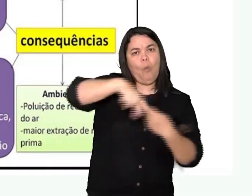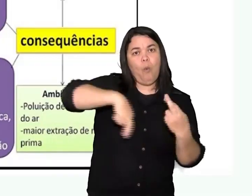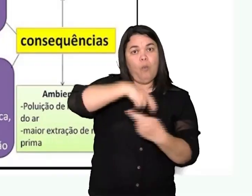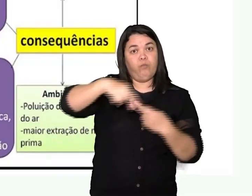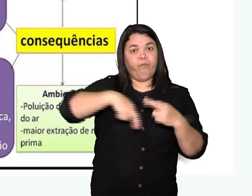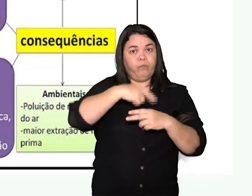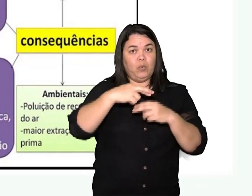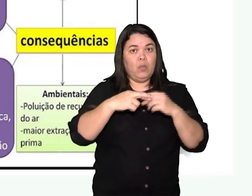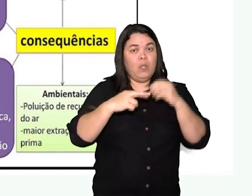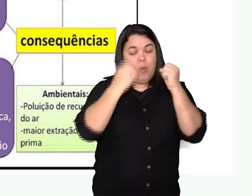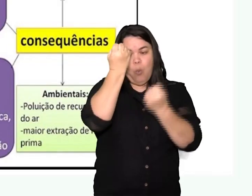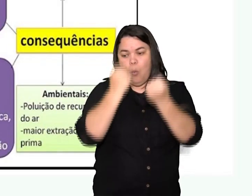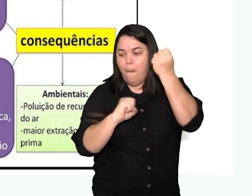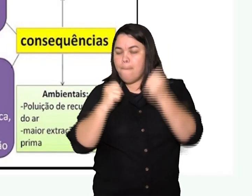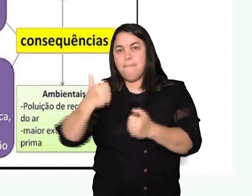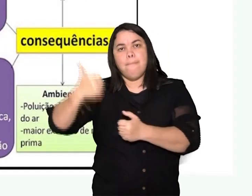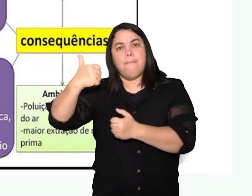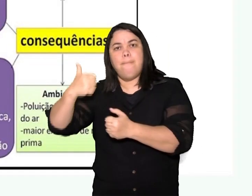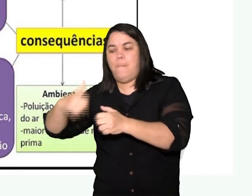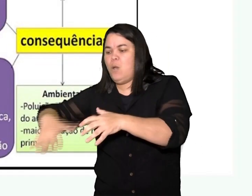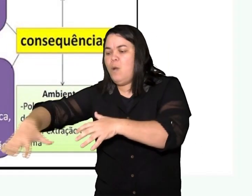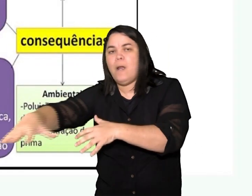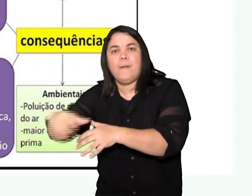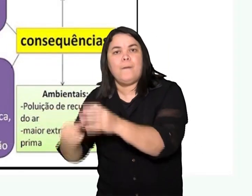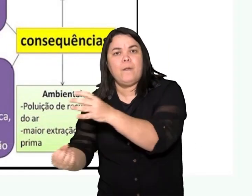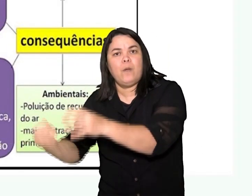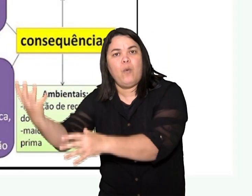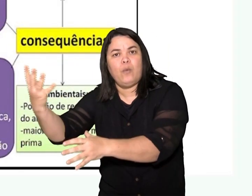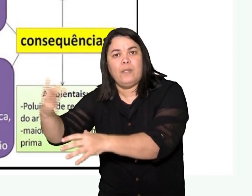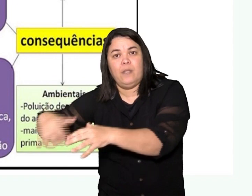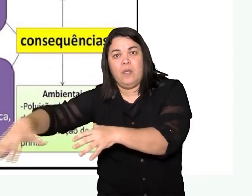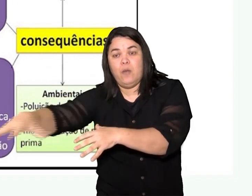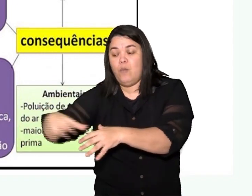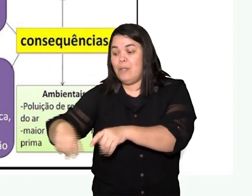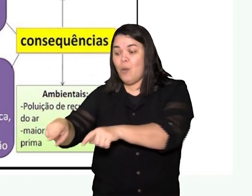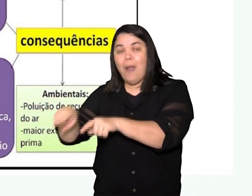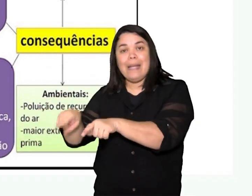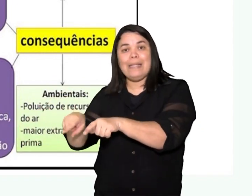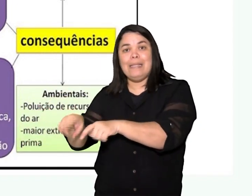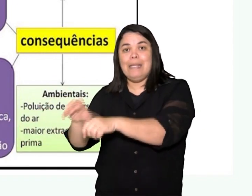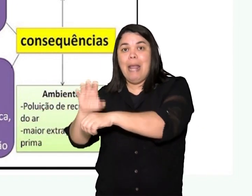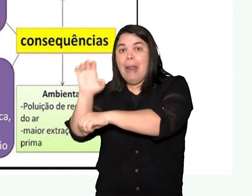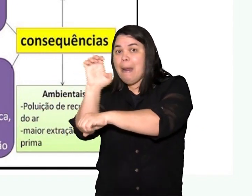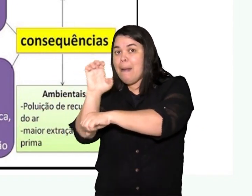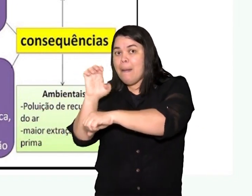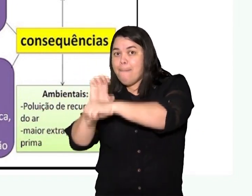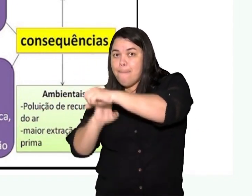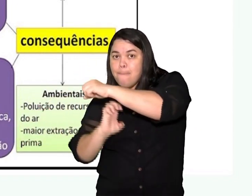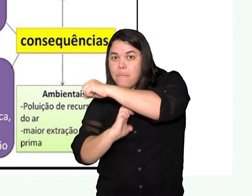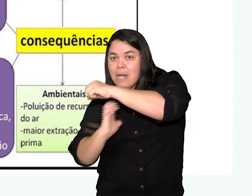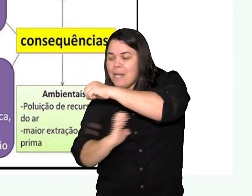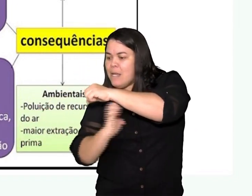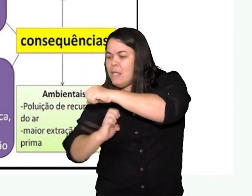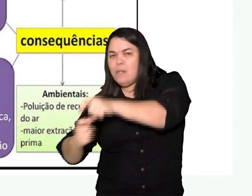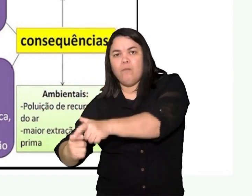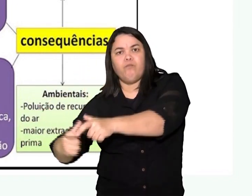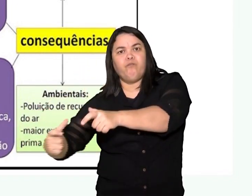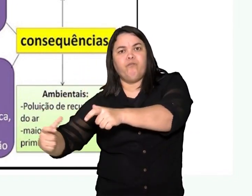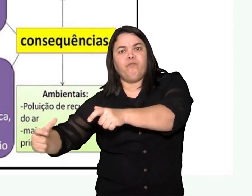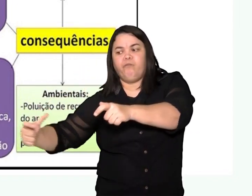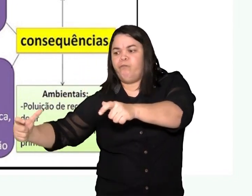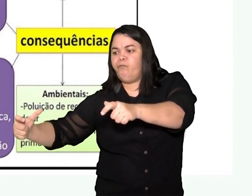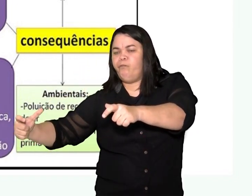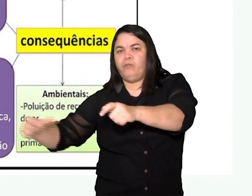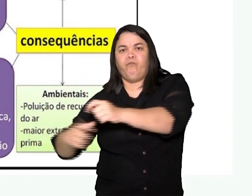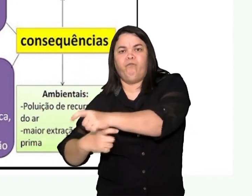primeiro nesses países, consequentemente, a gente vai ter um número maior de empresas concentradas nessas cidades, um número maior de